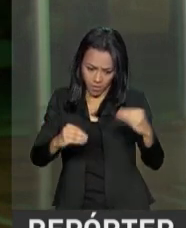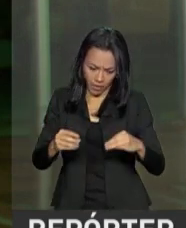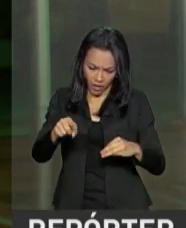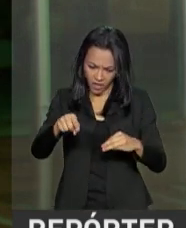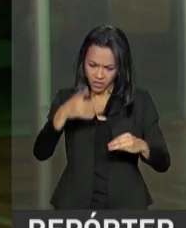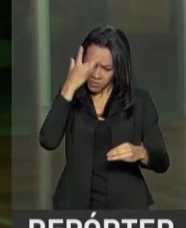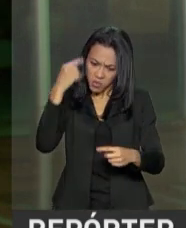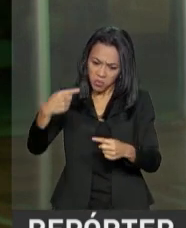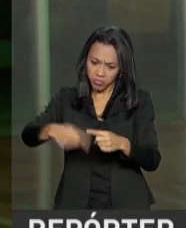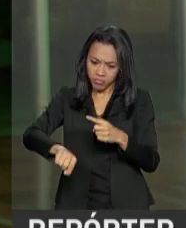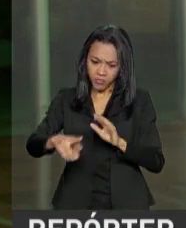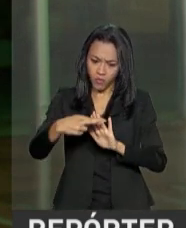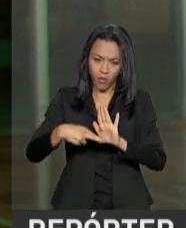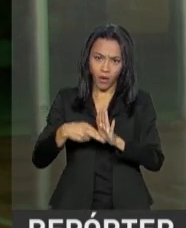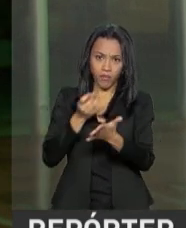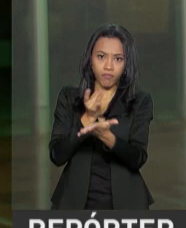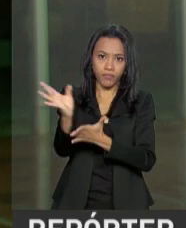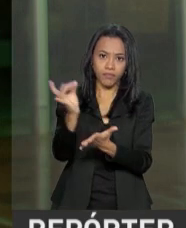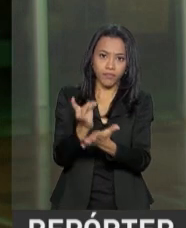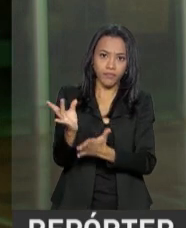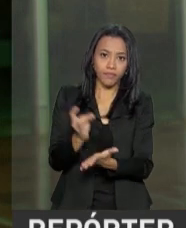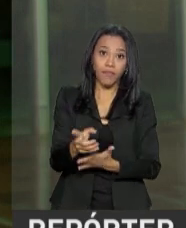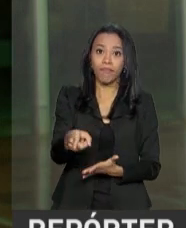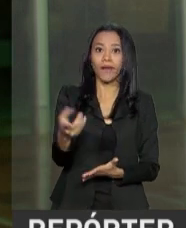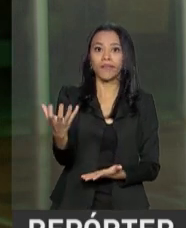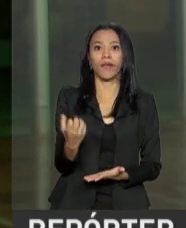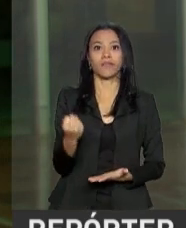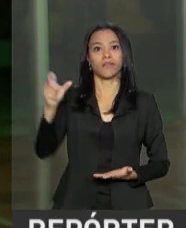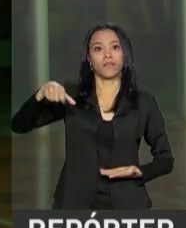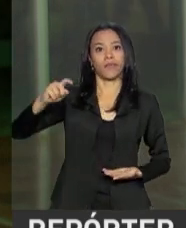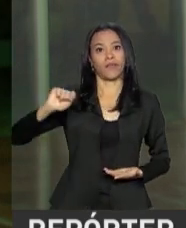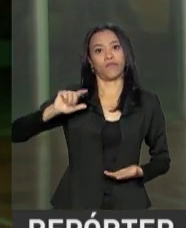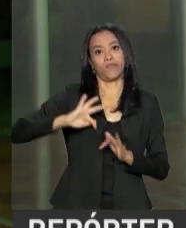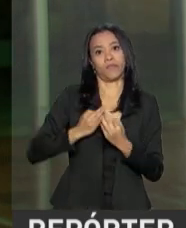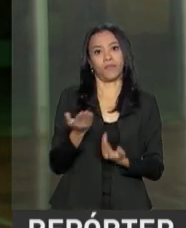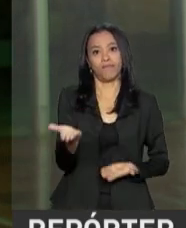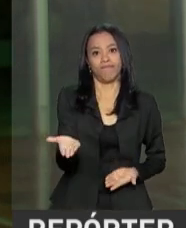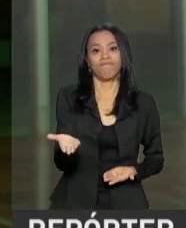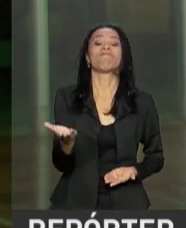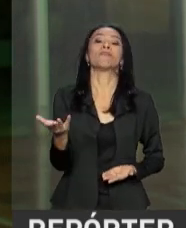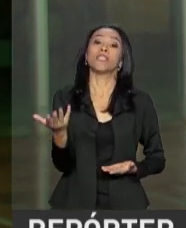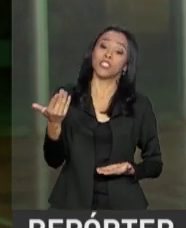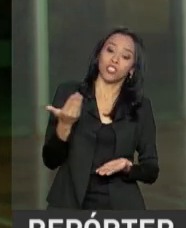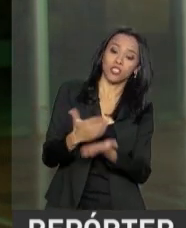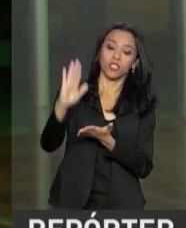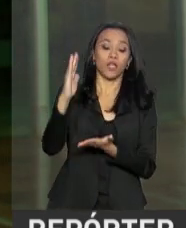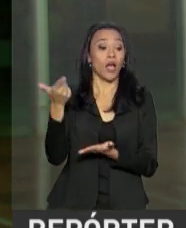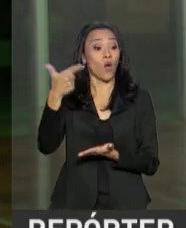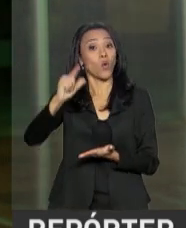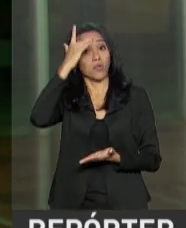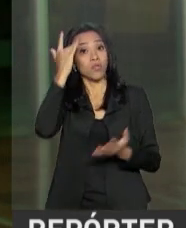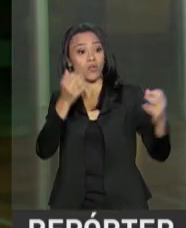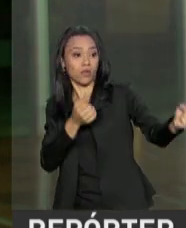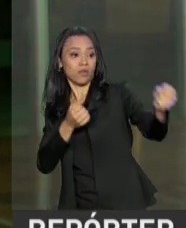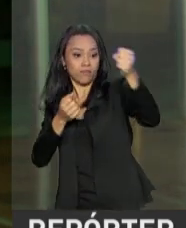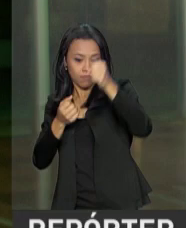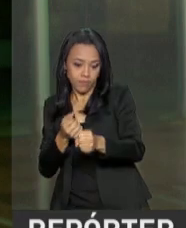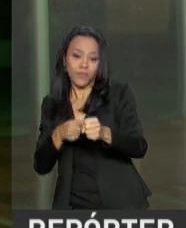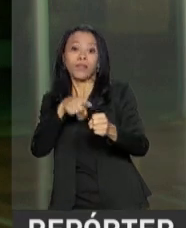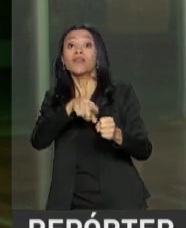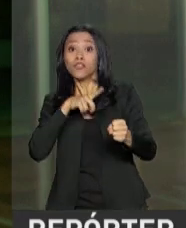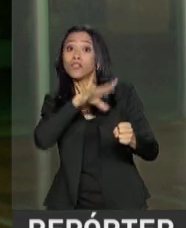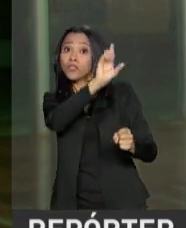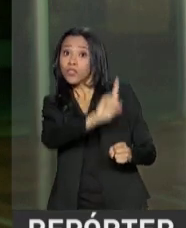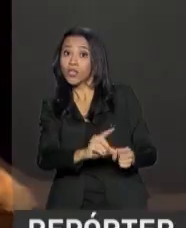enquadravam nos critérios do programa mas recebiam o benefício e assim incluir outras que tinham direito mas estavam de